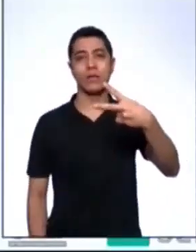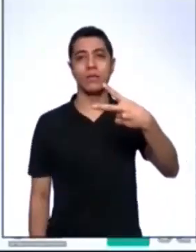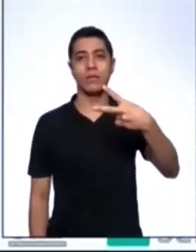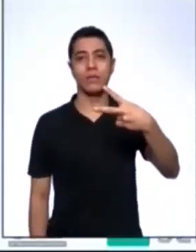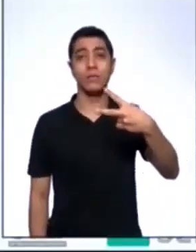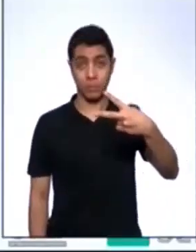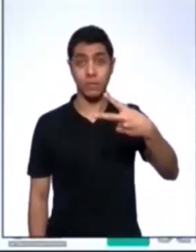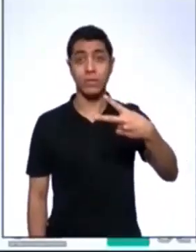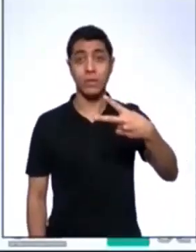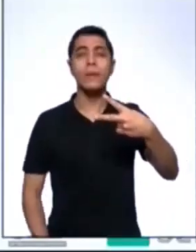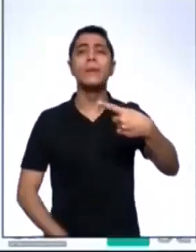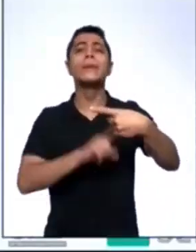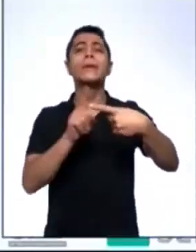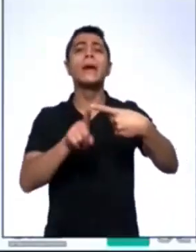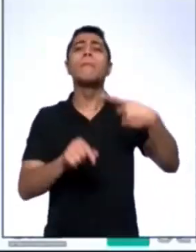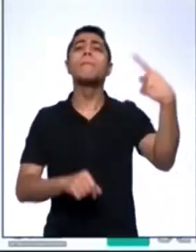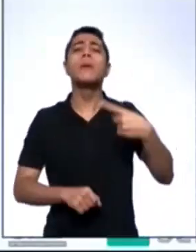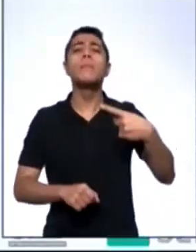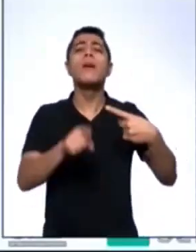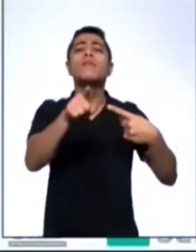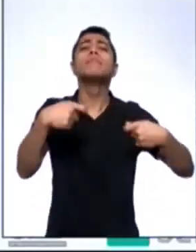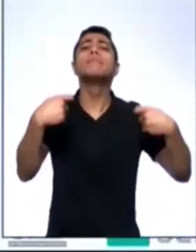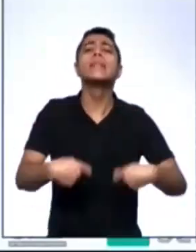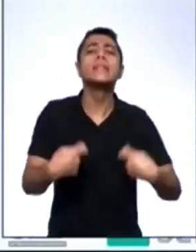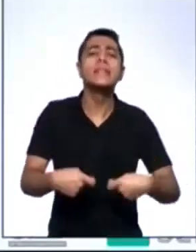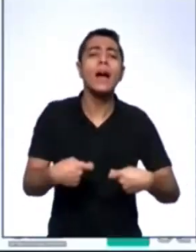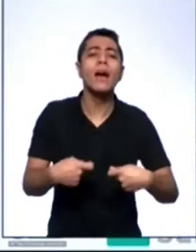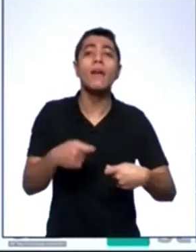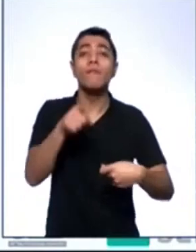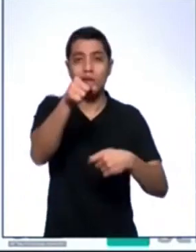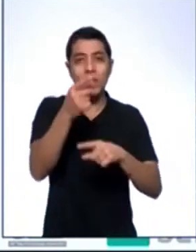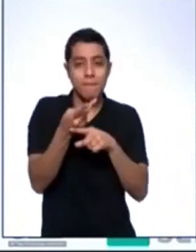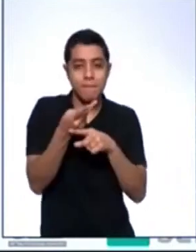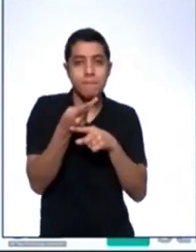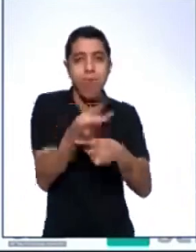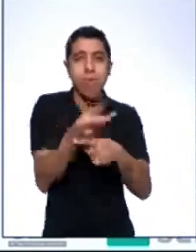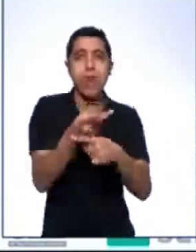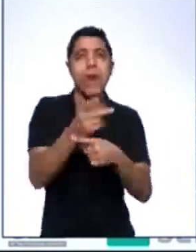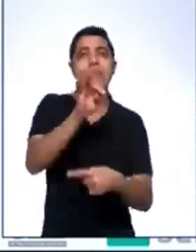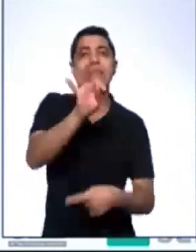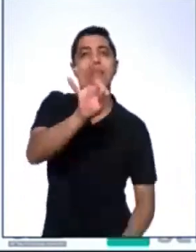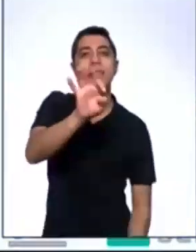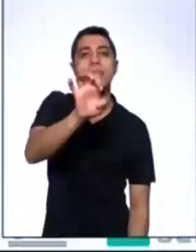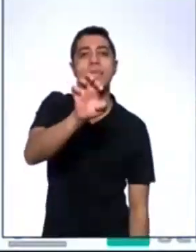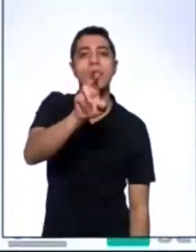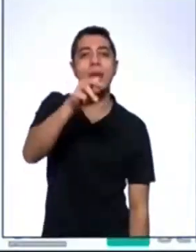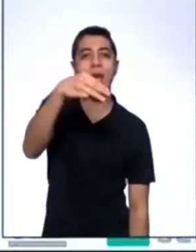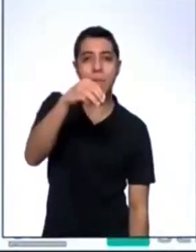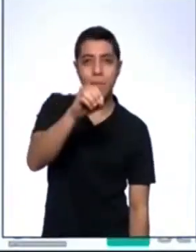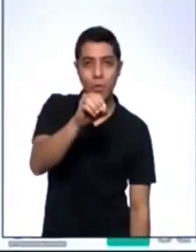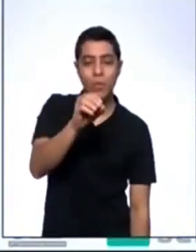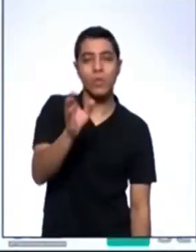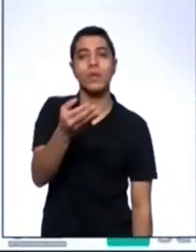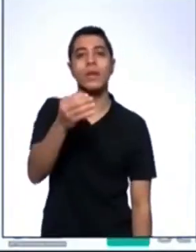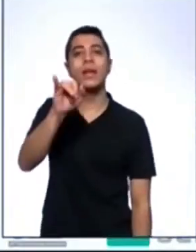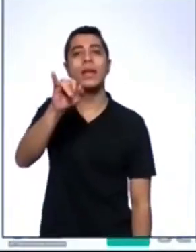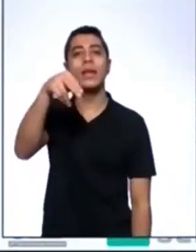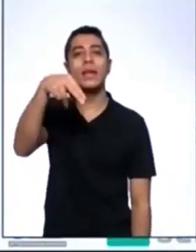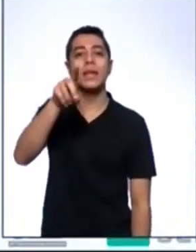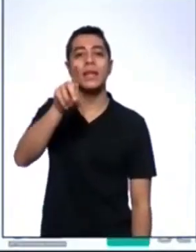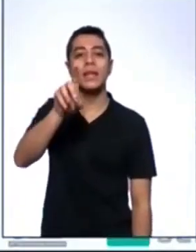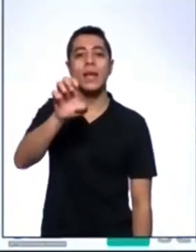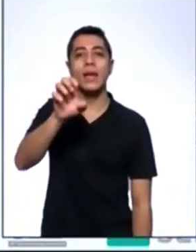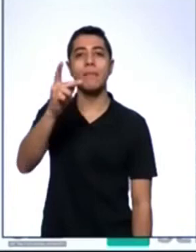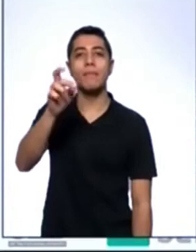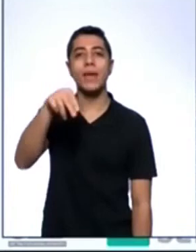encontrar o termo independente Como é que tá a investir Danielzinho Calma que eu te ajudo é só